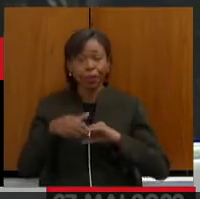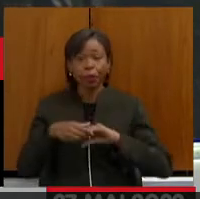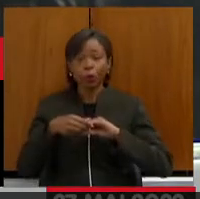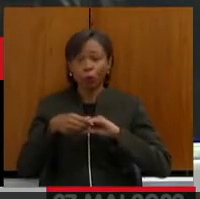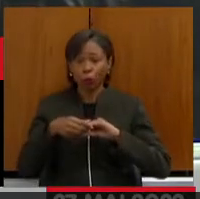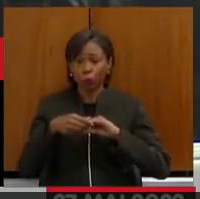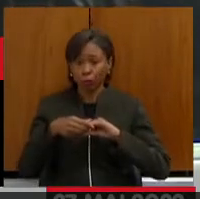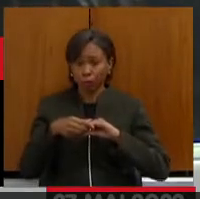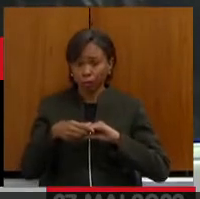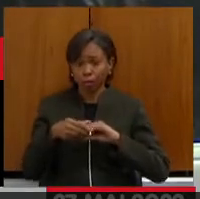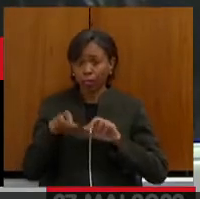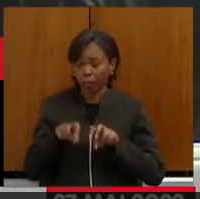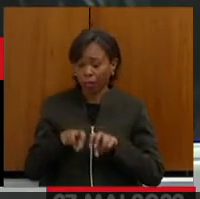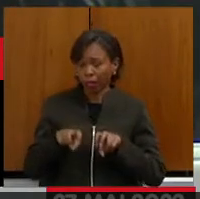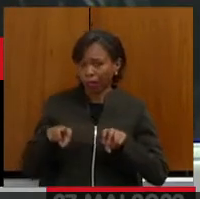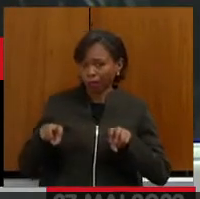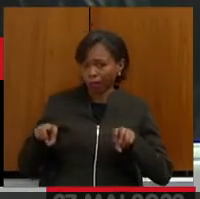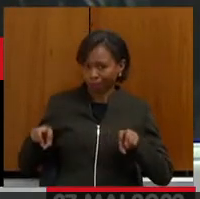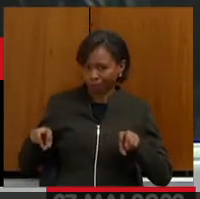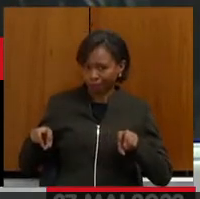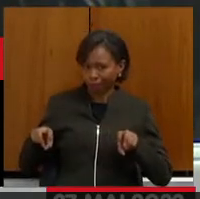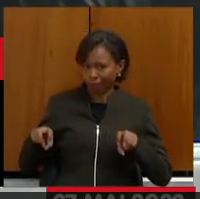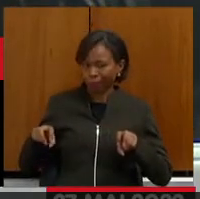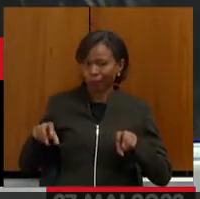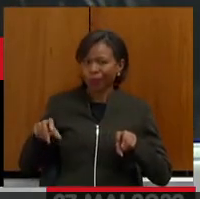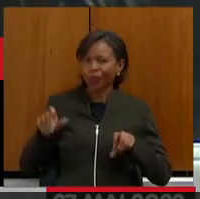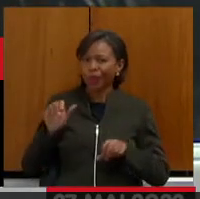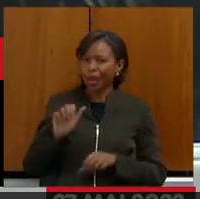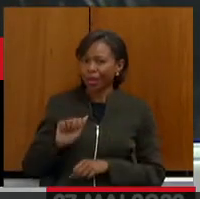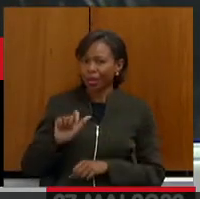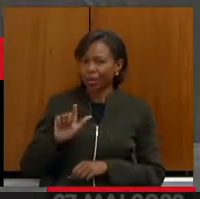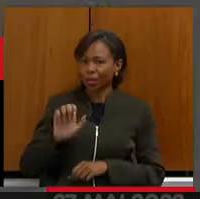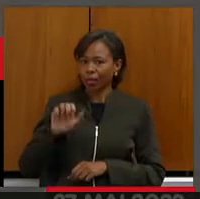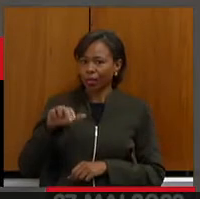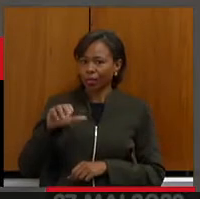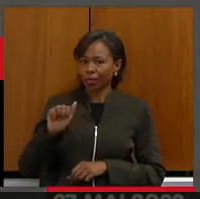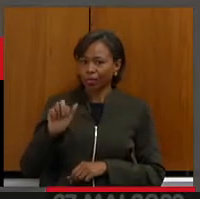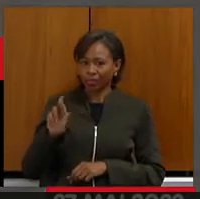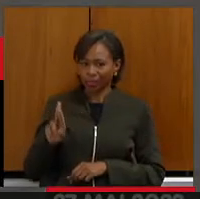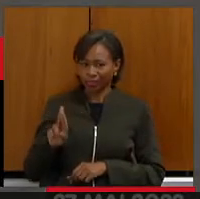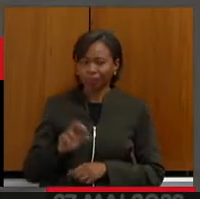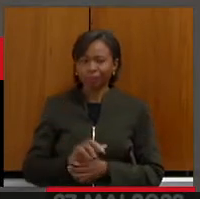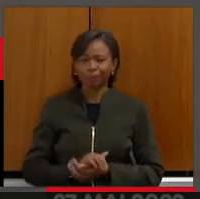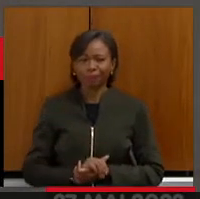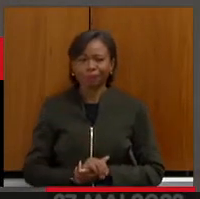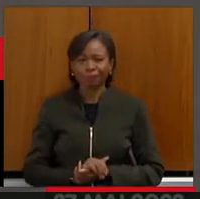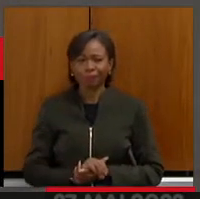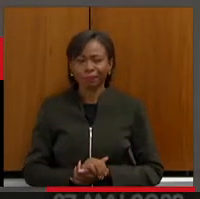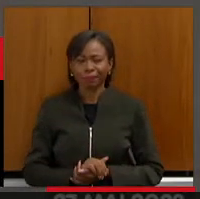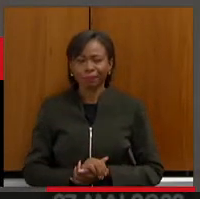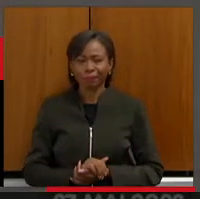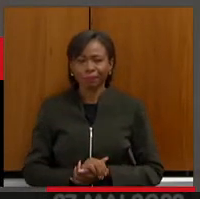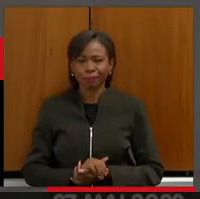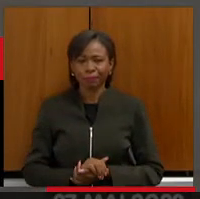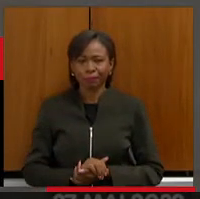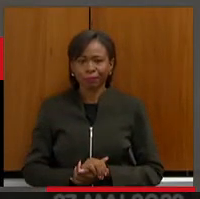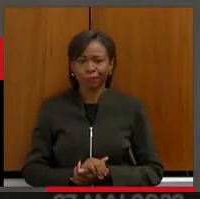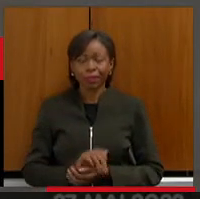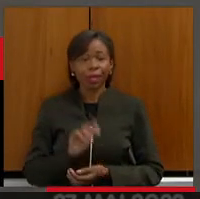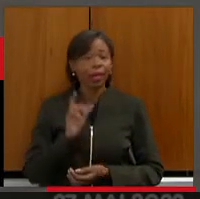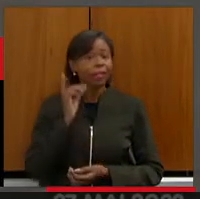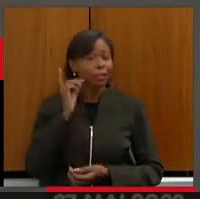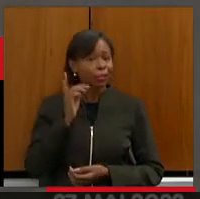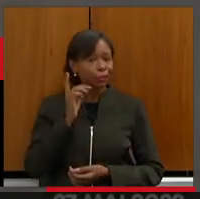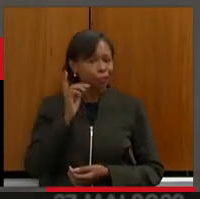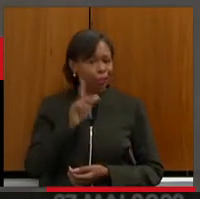pessoa do deputado Alencar aqui também a deputada Presidenta da comissão de